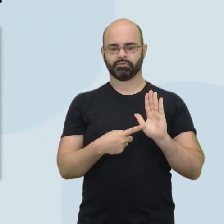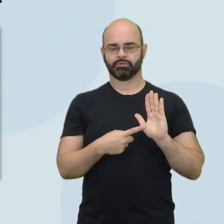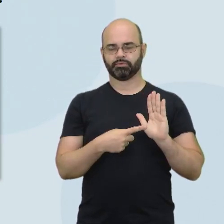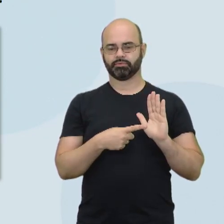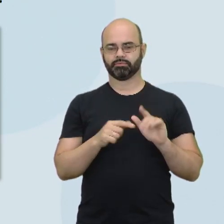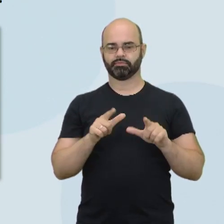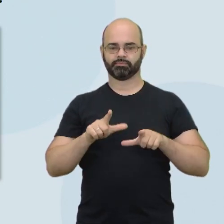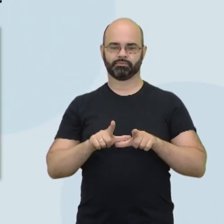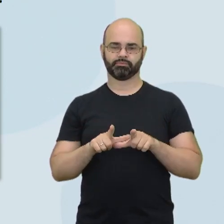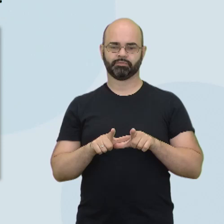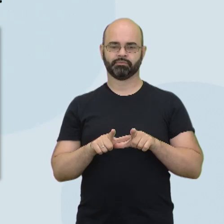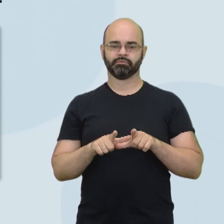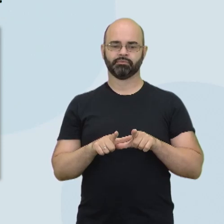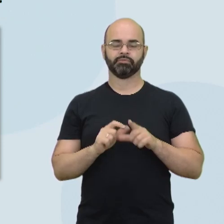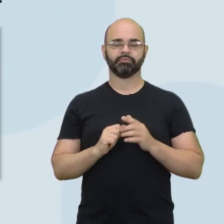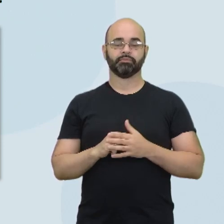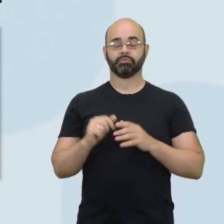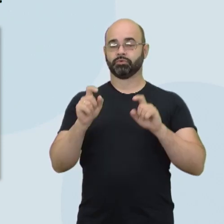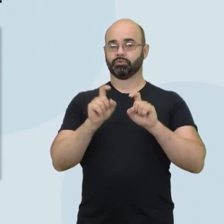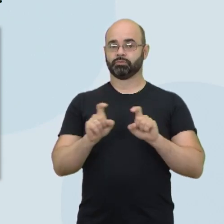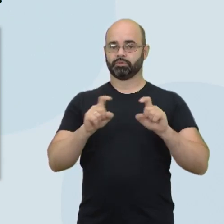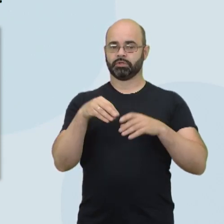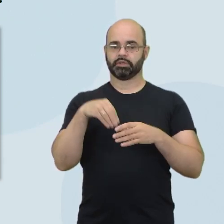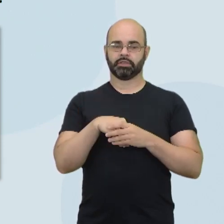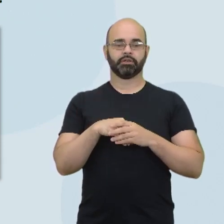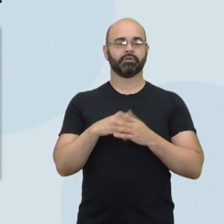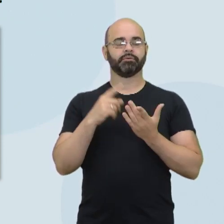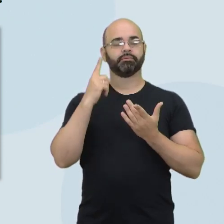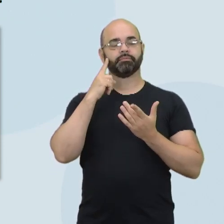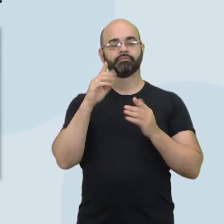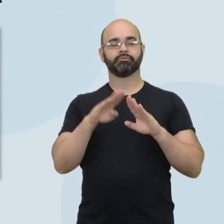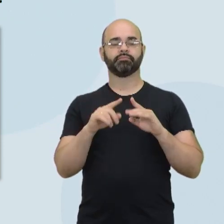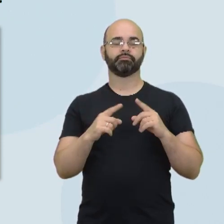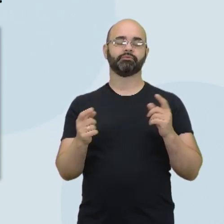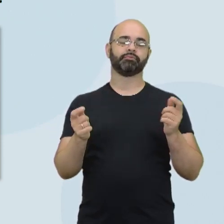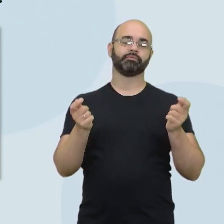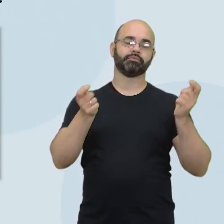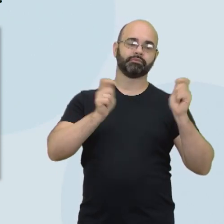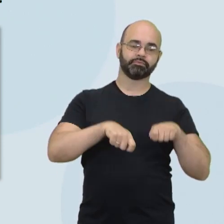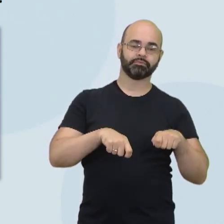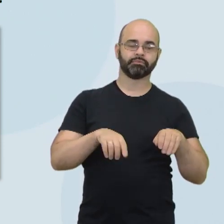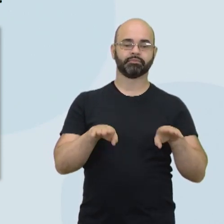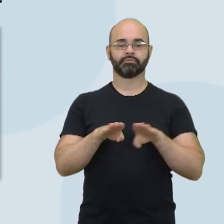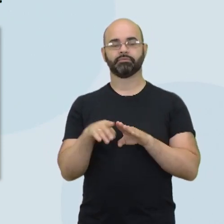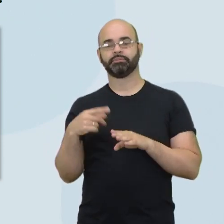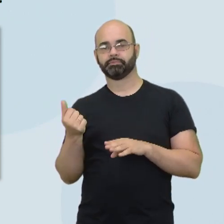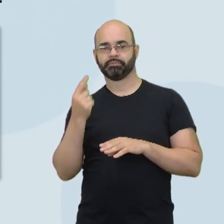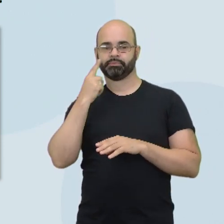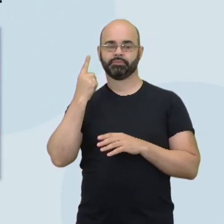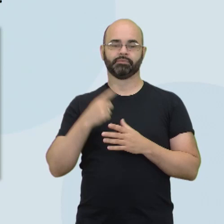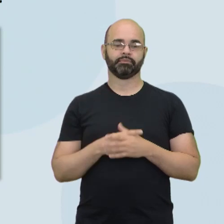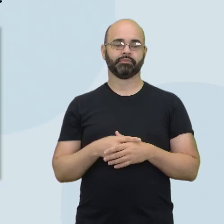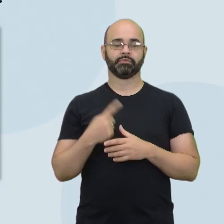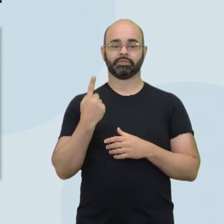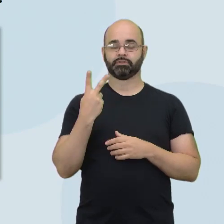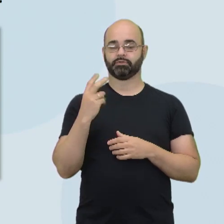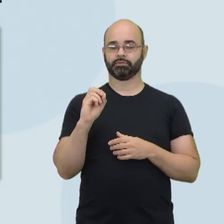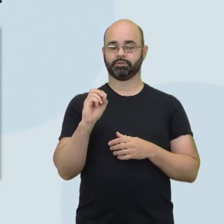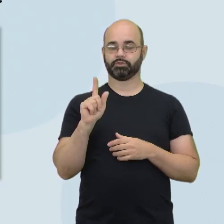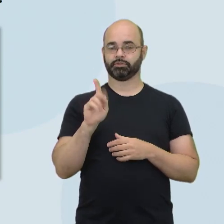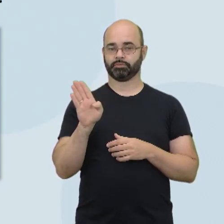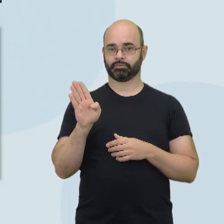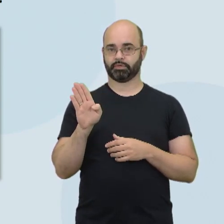esse armazenador, vai aí nos computadores, e também alguma relação entre a capacidade e o preço. Tá assim, ó,